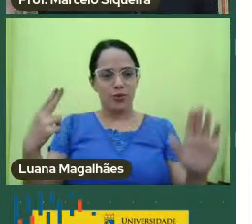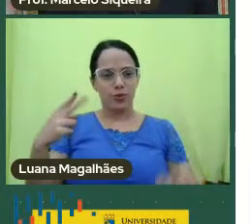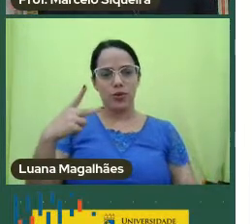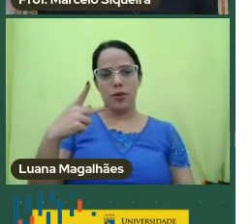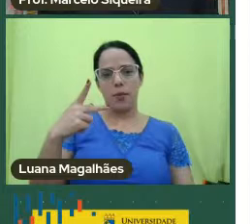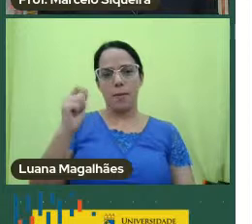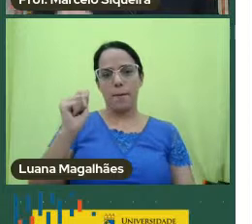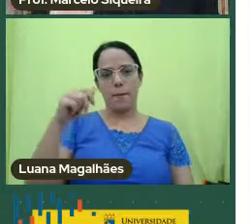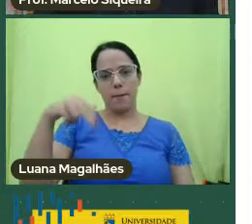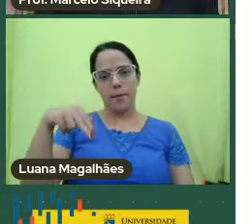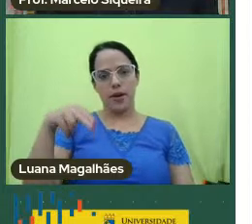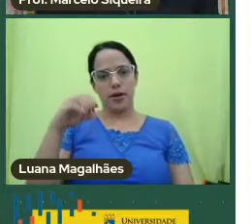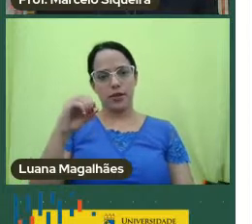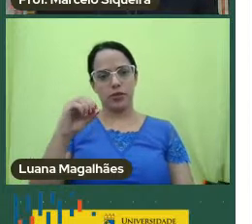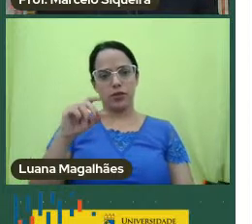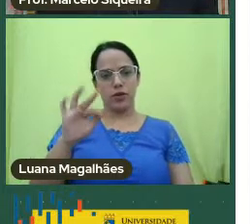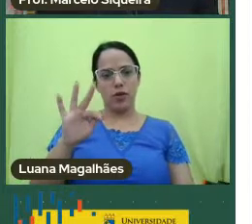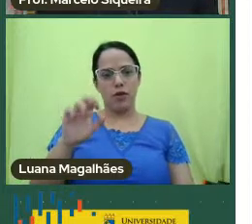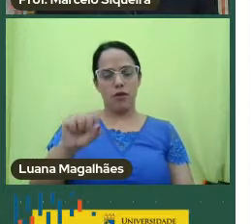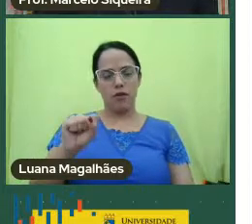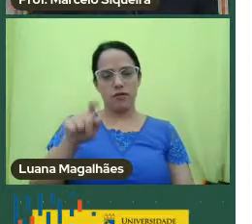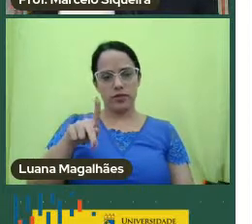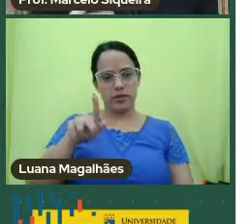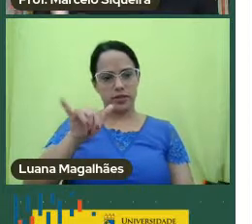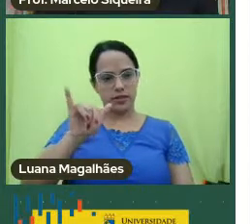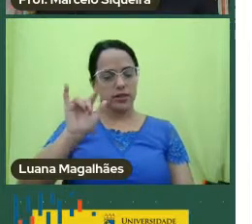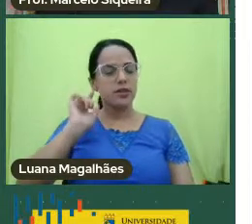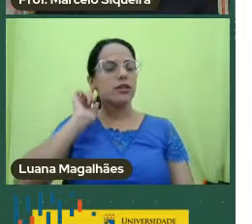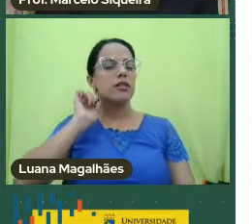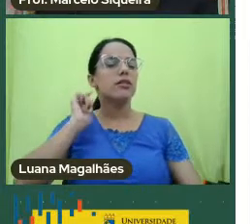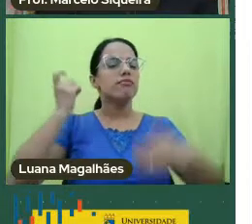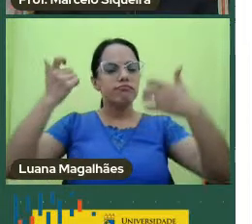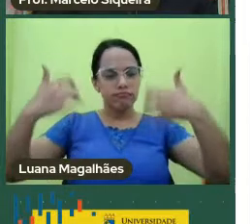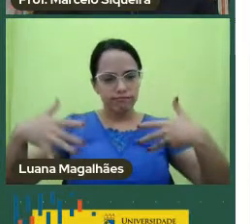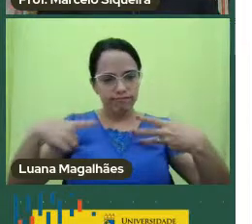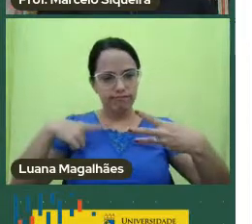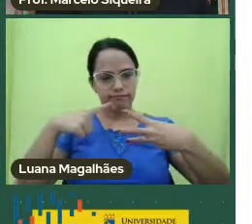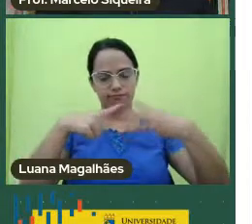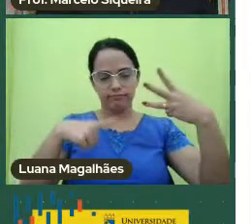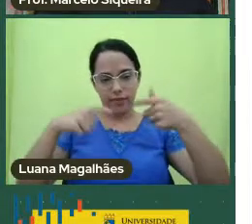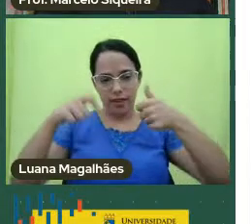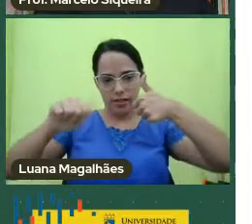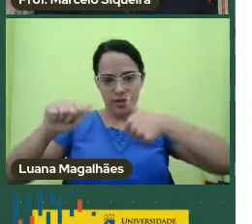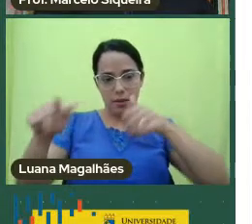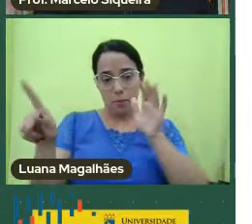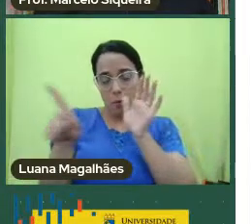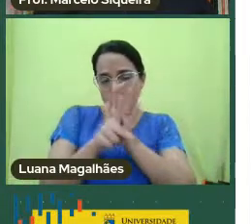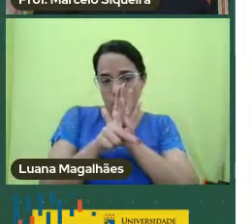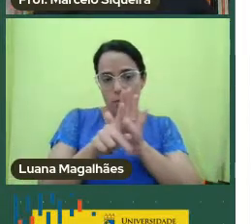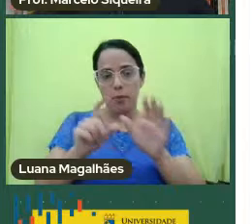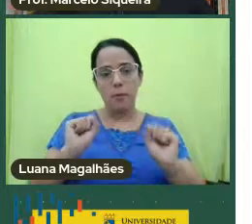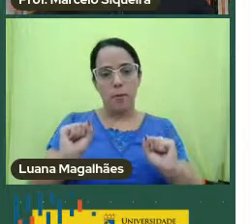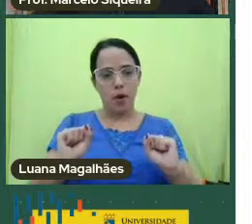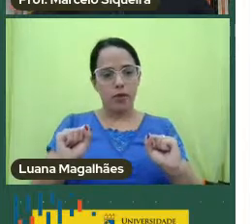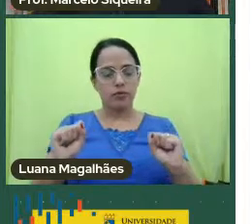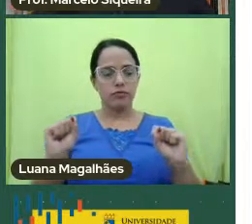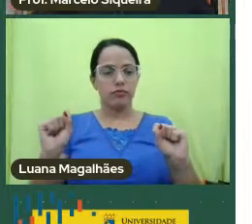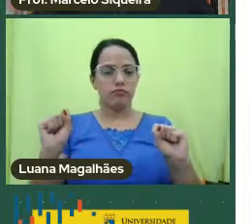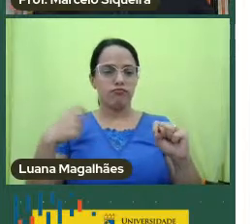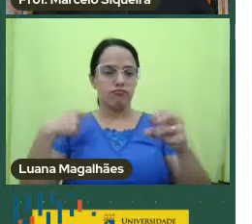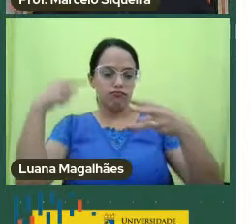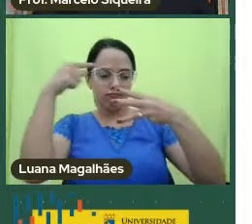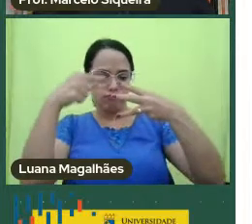características próprias, abordagens específicas e usos distintos, podendo ser complementares ou não,